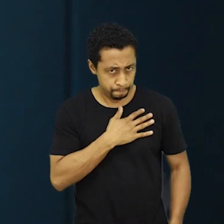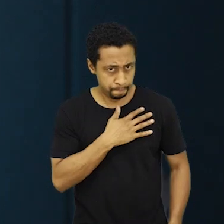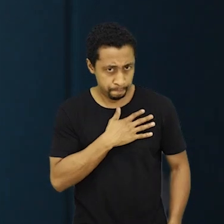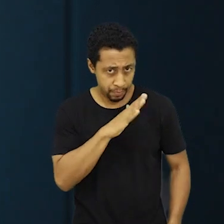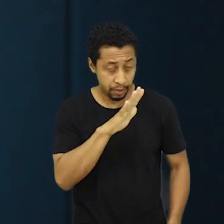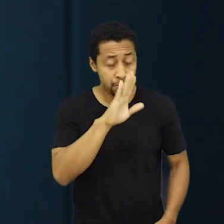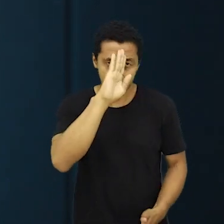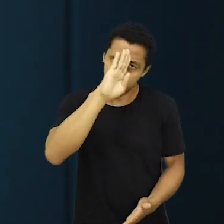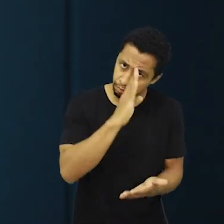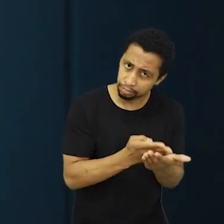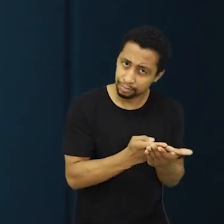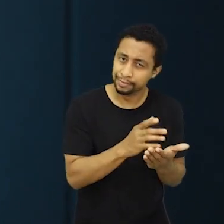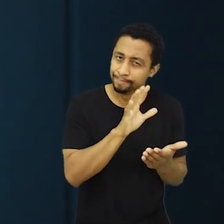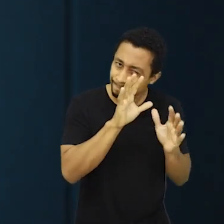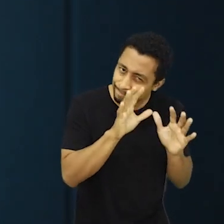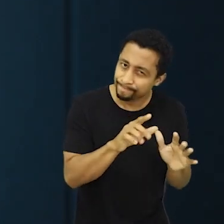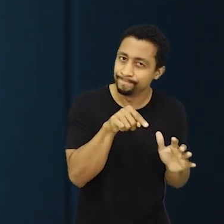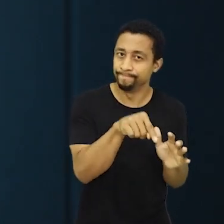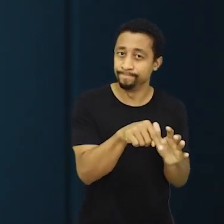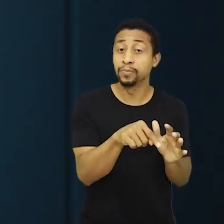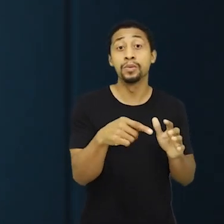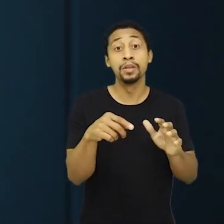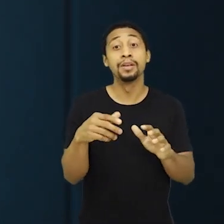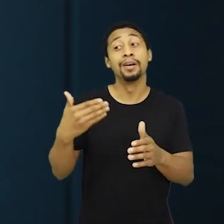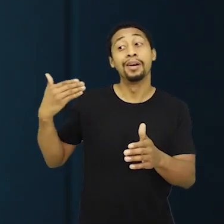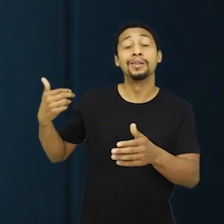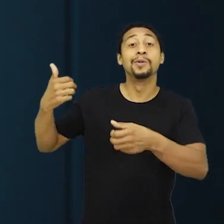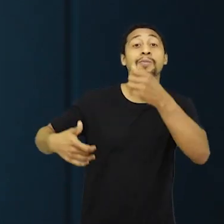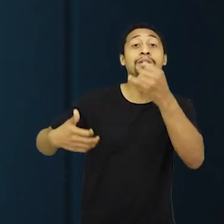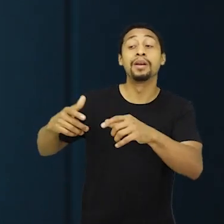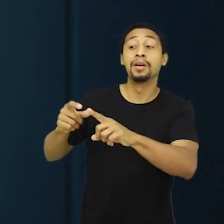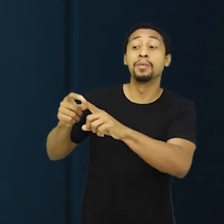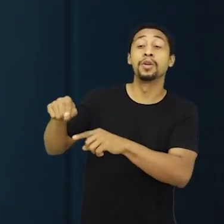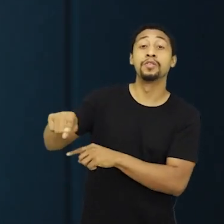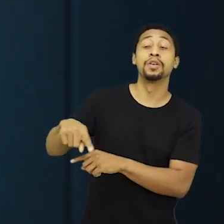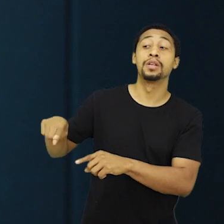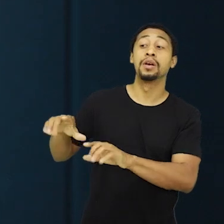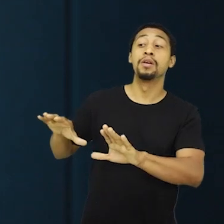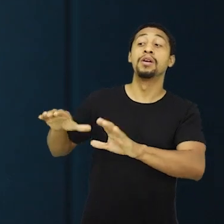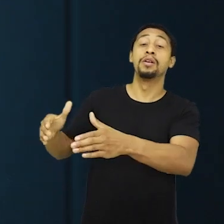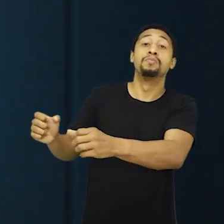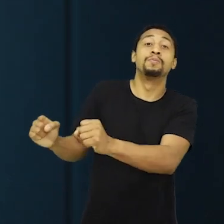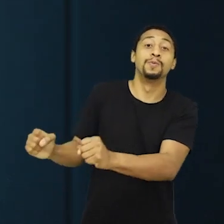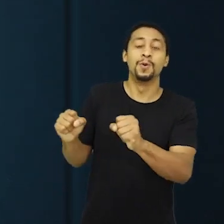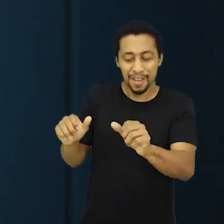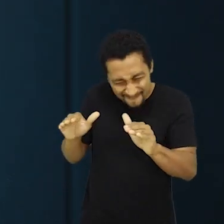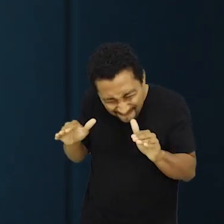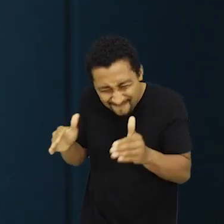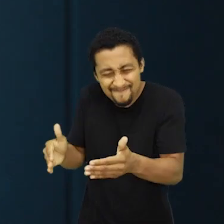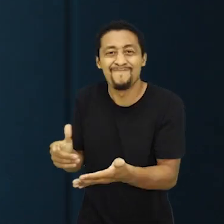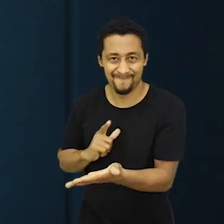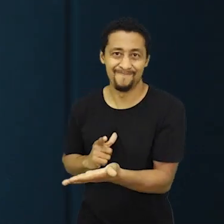acredito muito, e é por isso que eu falei sobre pensar a periferia no centro do poder, né? Toda a